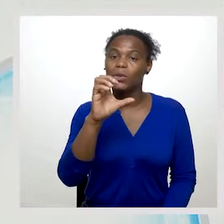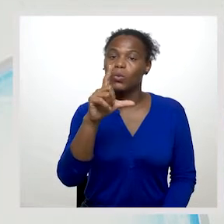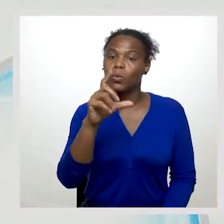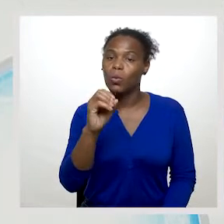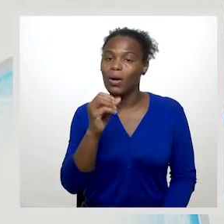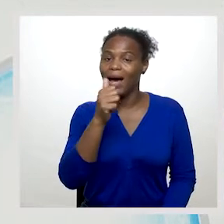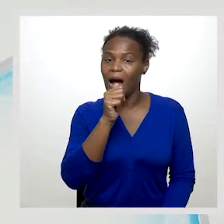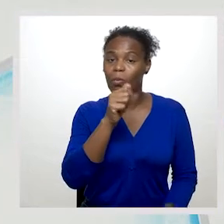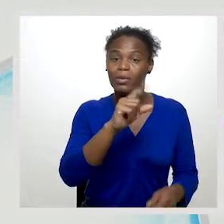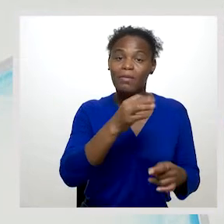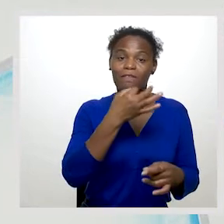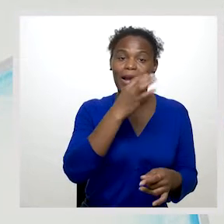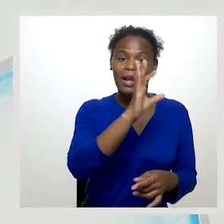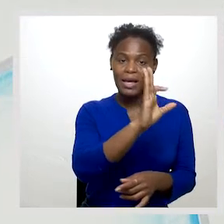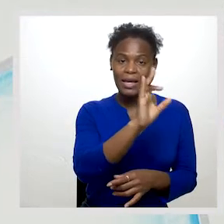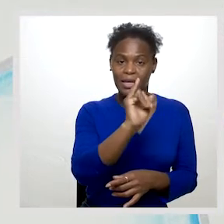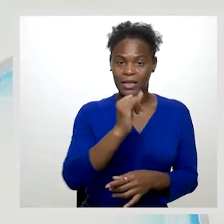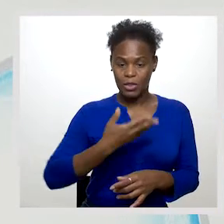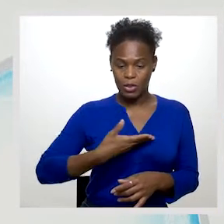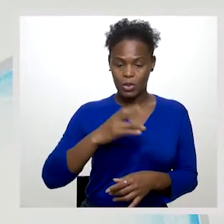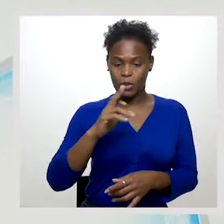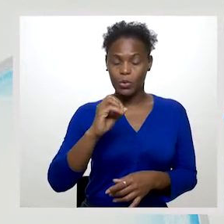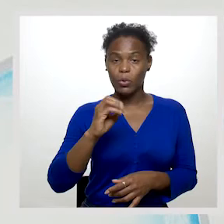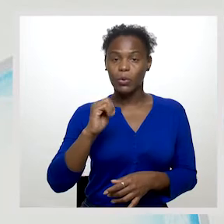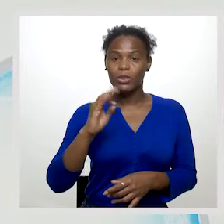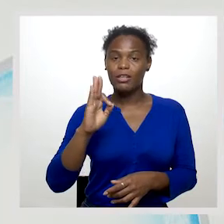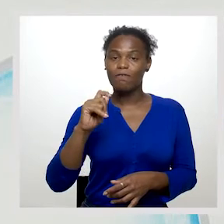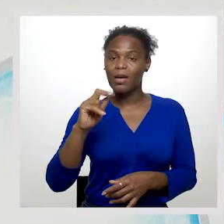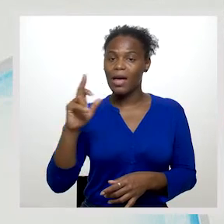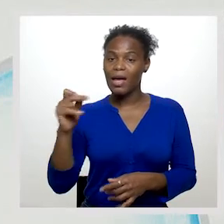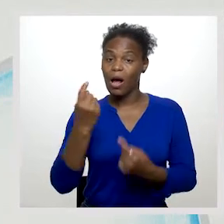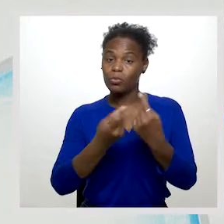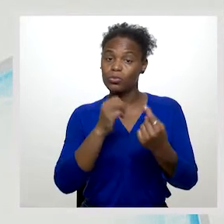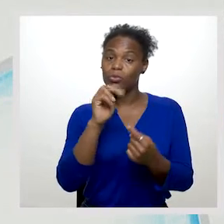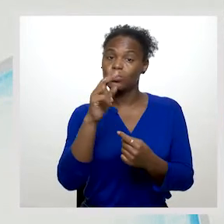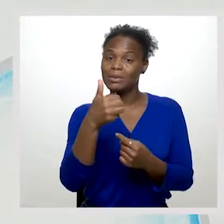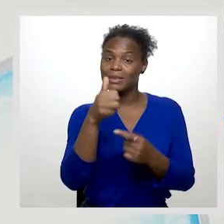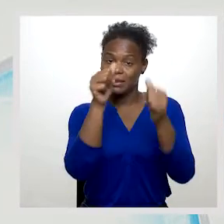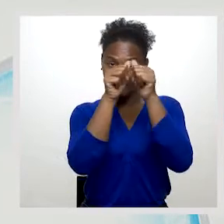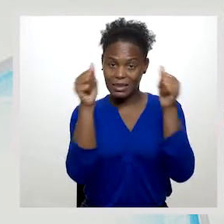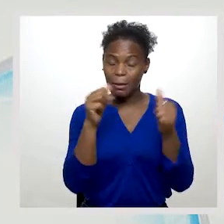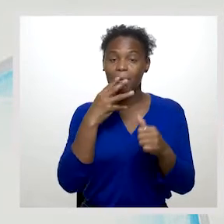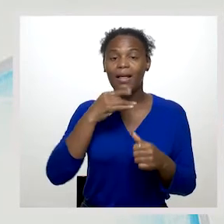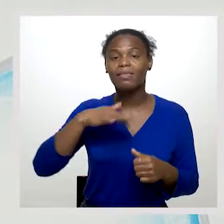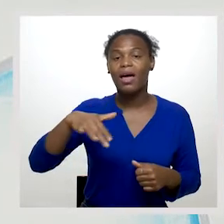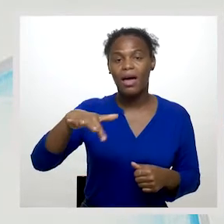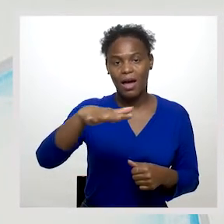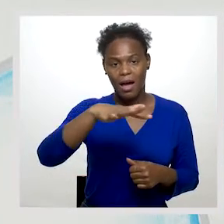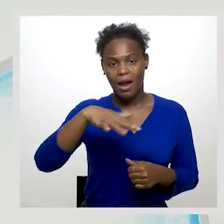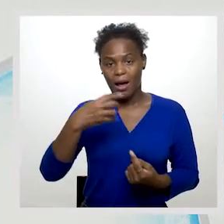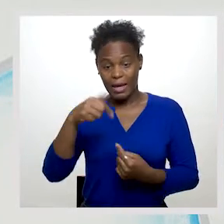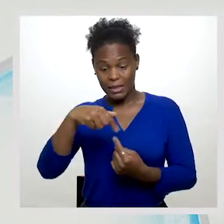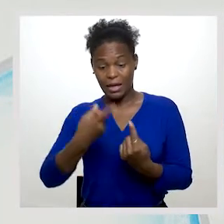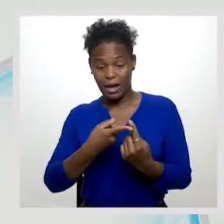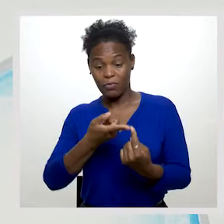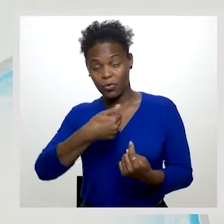já falaram da hidrosfera, não é? Que são subsistemas terrestres, um dos subsistemas terrestres. E para este ano,